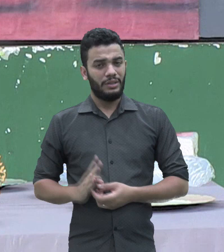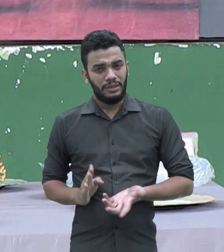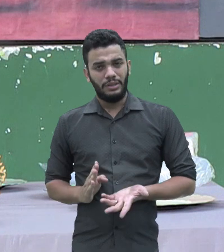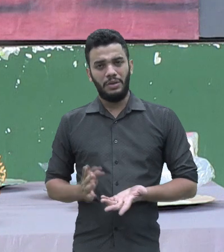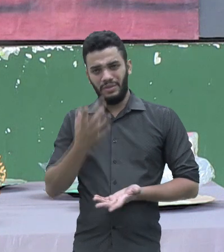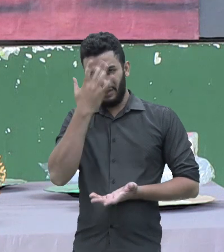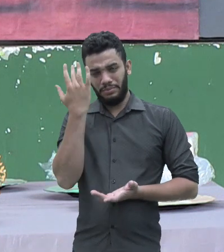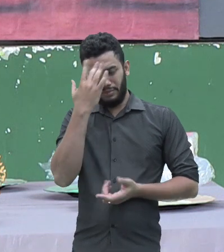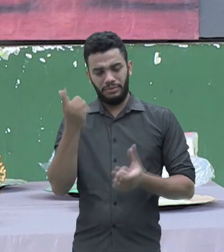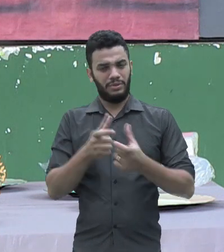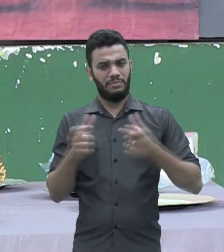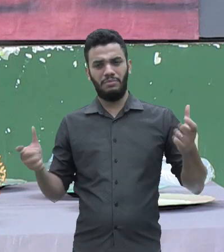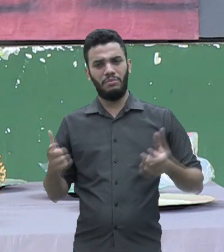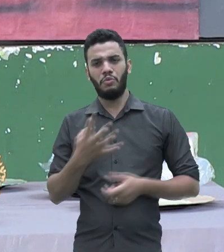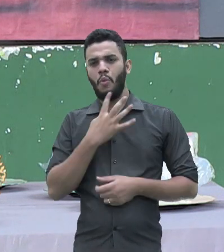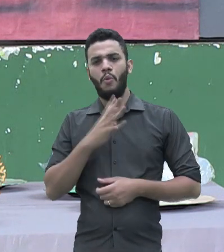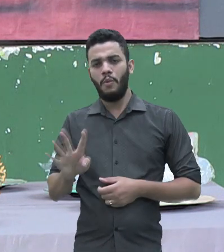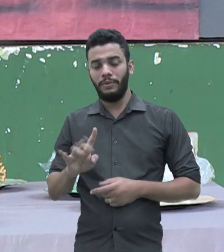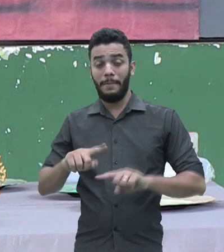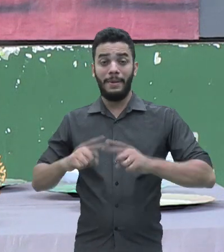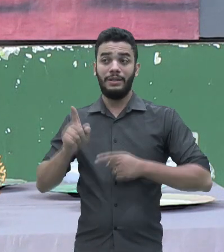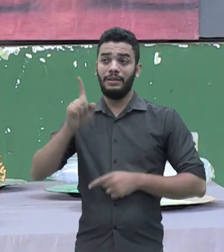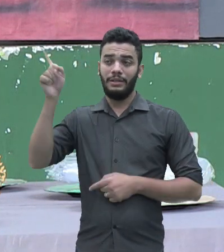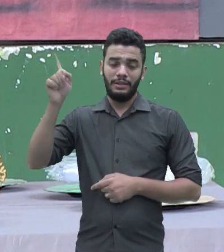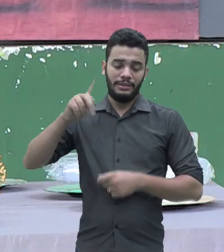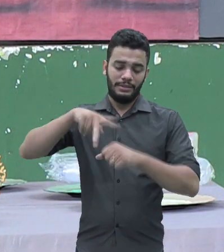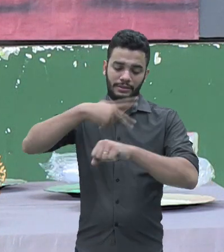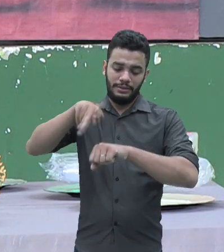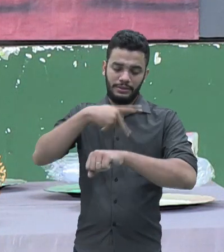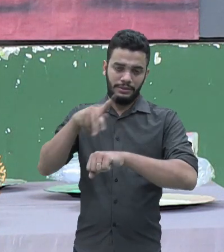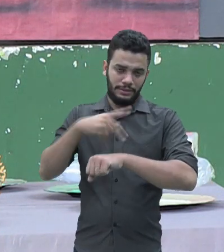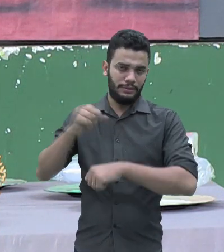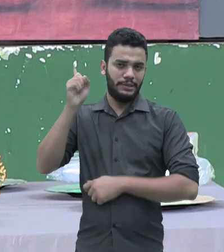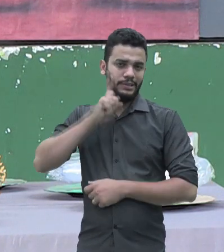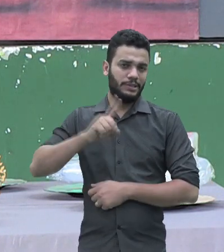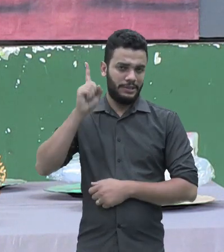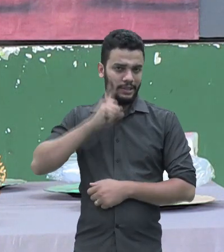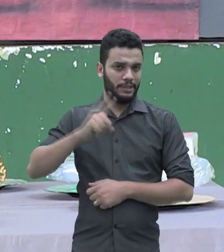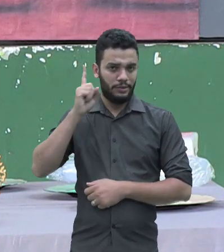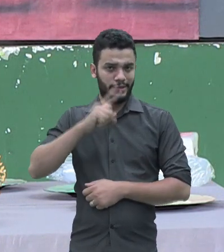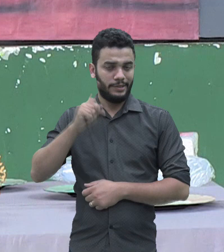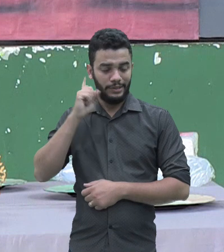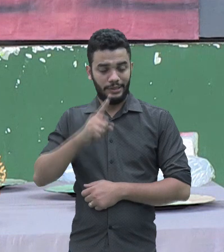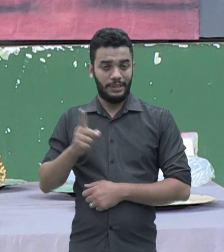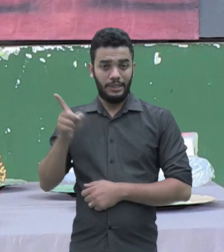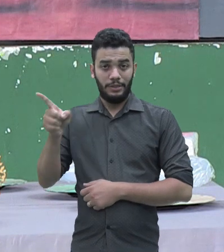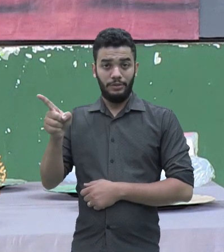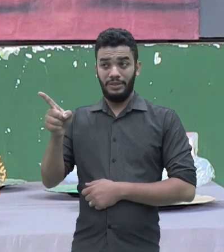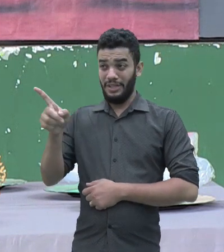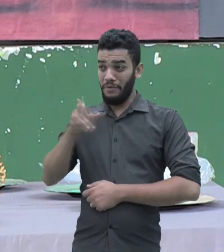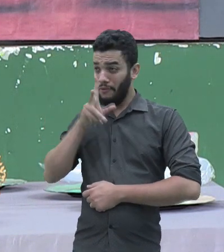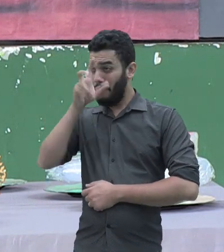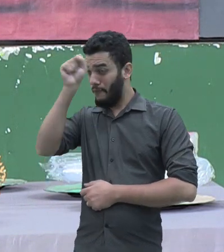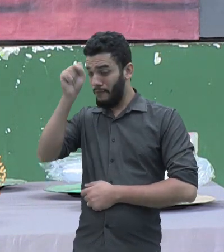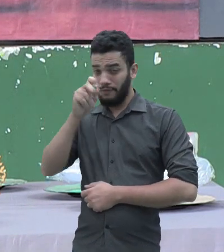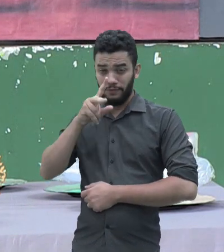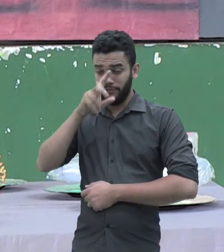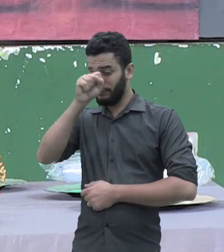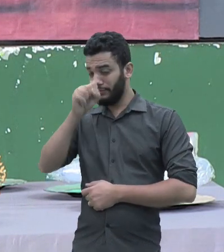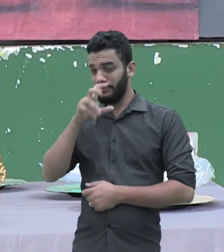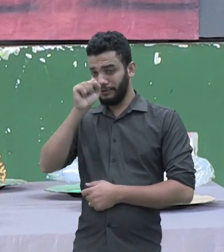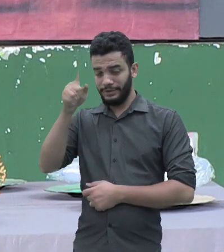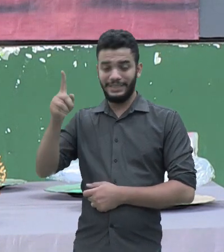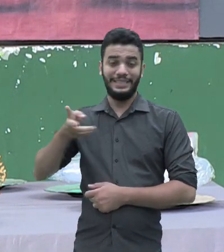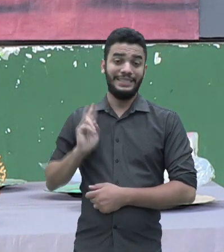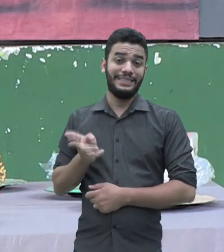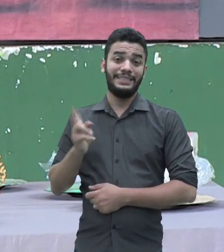feriado, sendo quase tão importante quanto o Natal. Então, ontem, nos Estados Unidos e no Canadá, praticamente nada